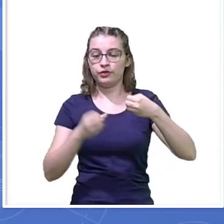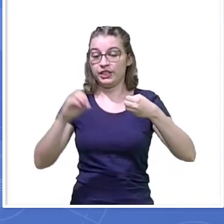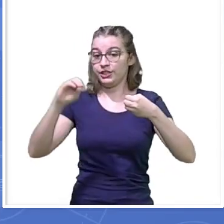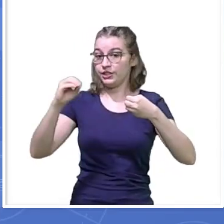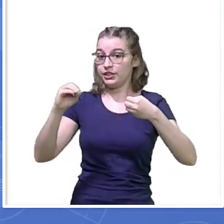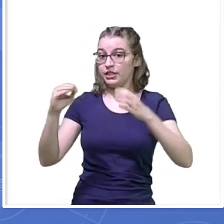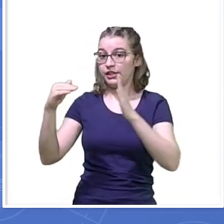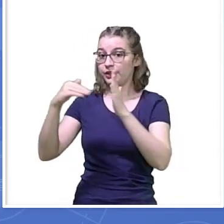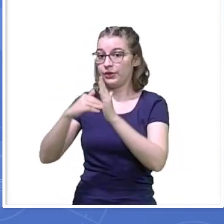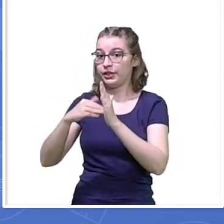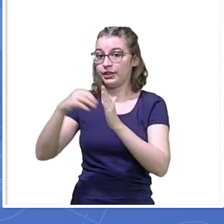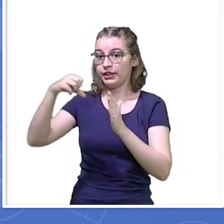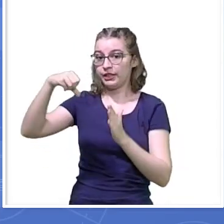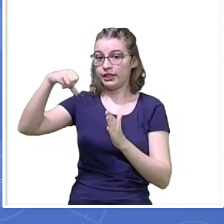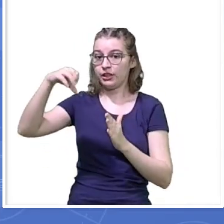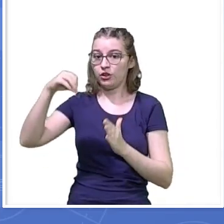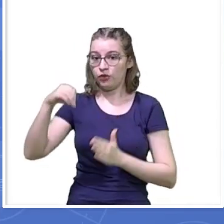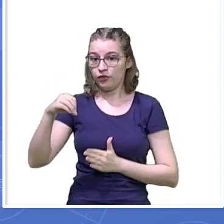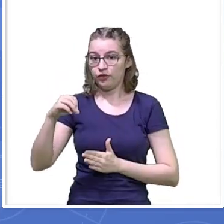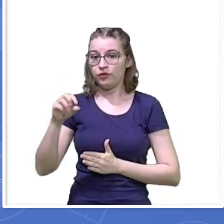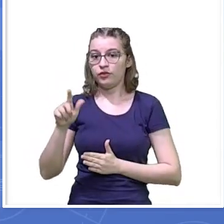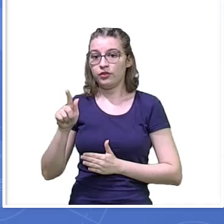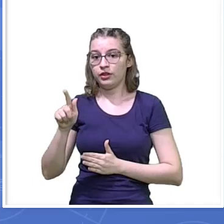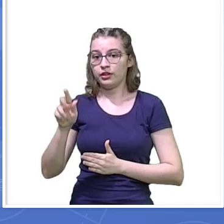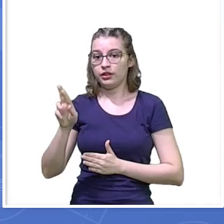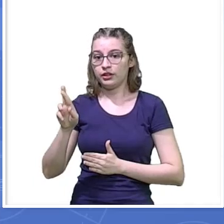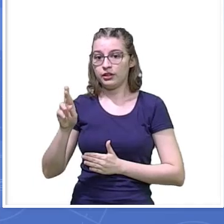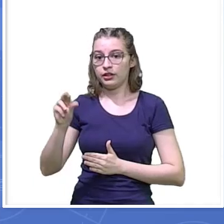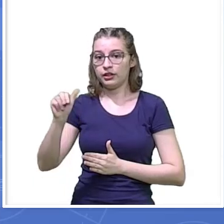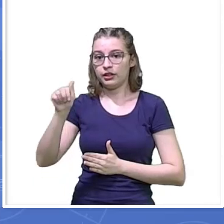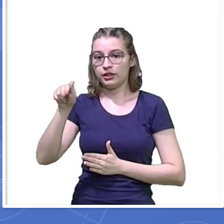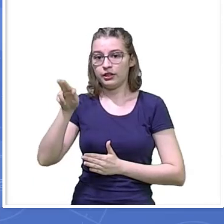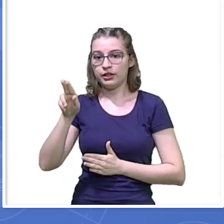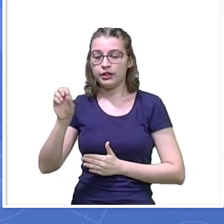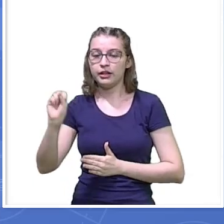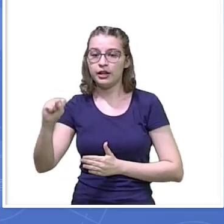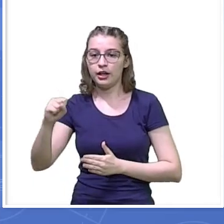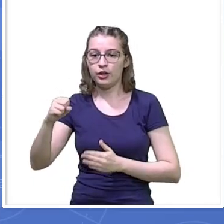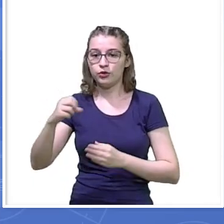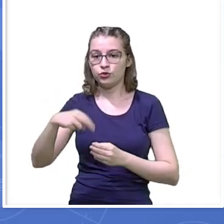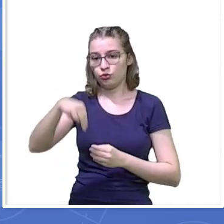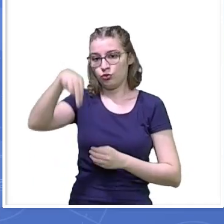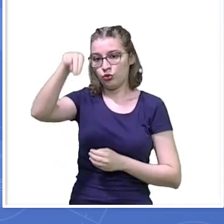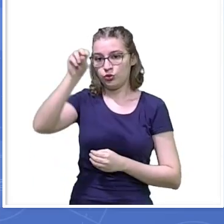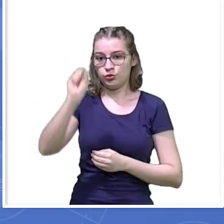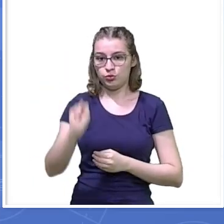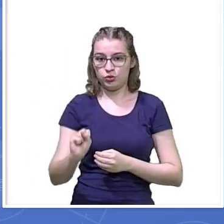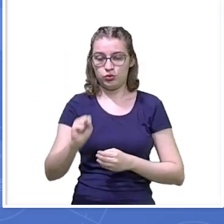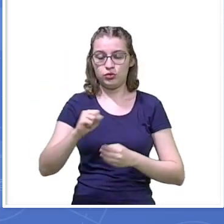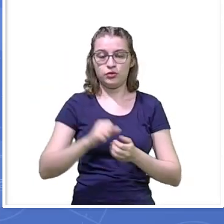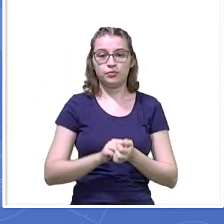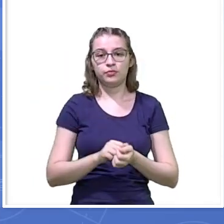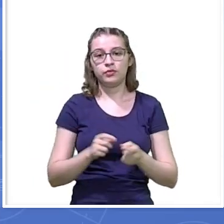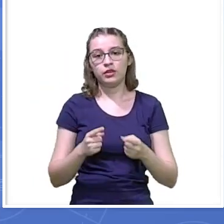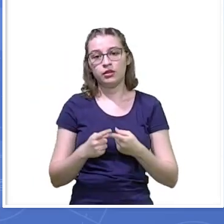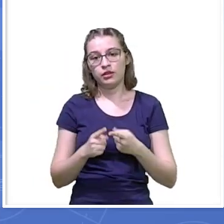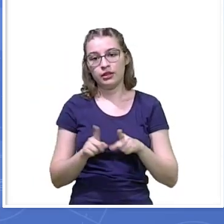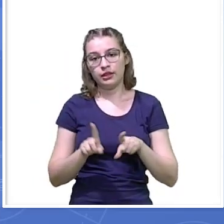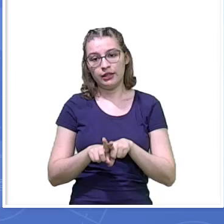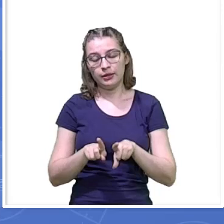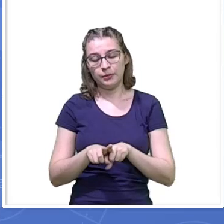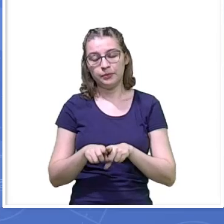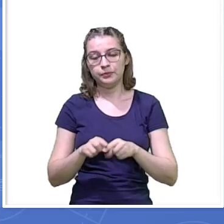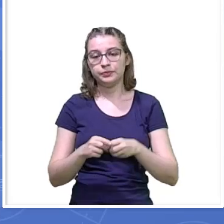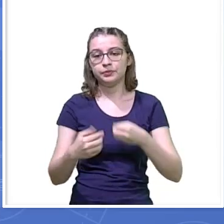tanto para o norte quanto para o sul. E os meridianos também, cada meridiano daqueles tem um valor de longitude, que vai de 0